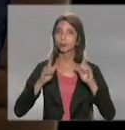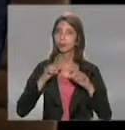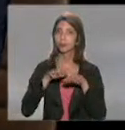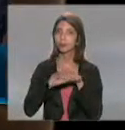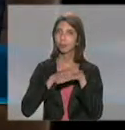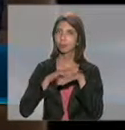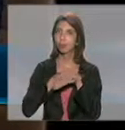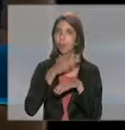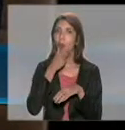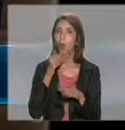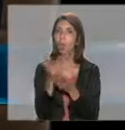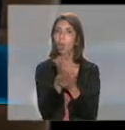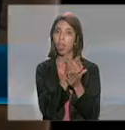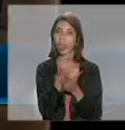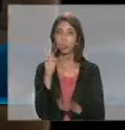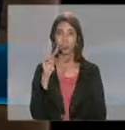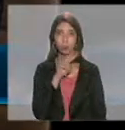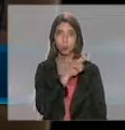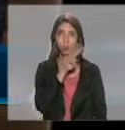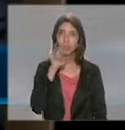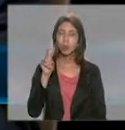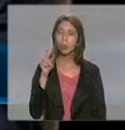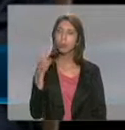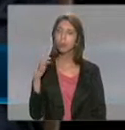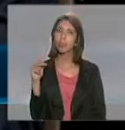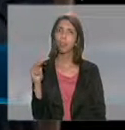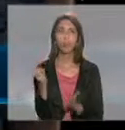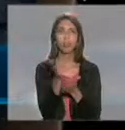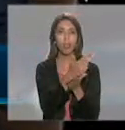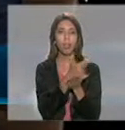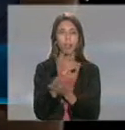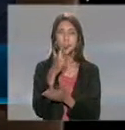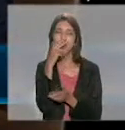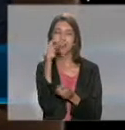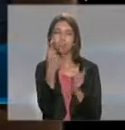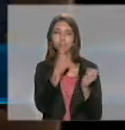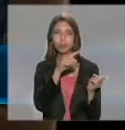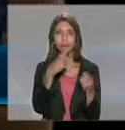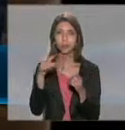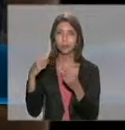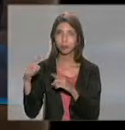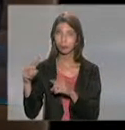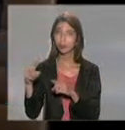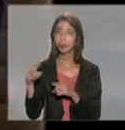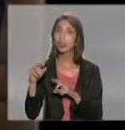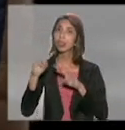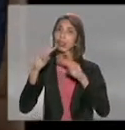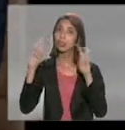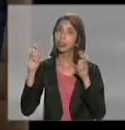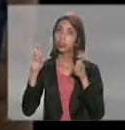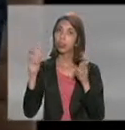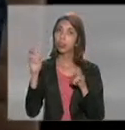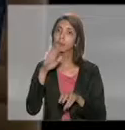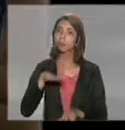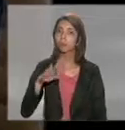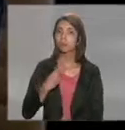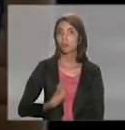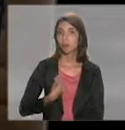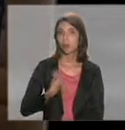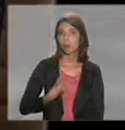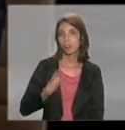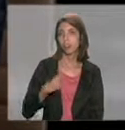programa de hoje eu vou conversar com um artista visual que faz da arte um veículo de provocação, acerca de temas que permeiam o